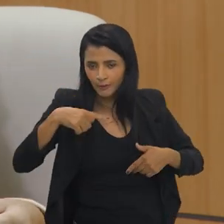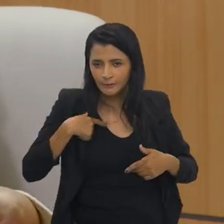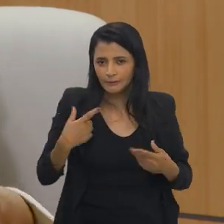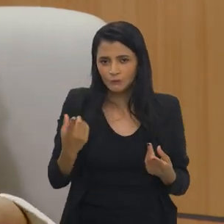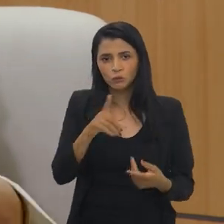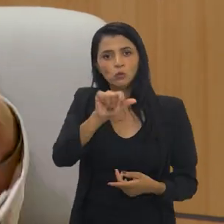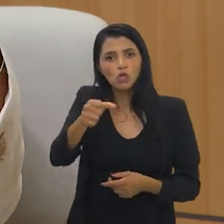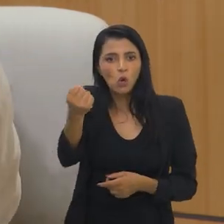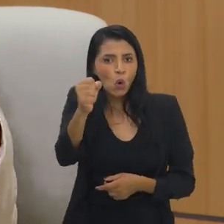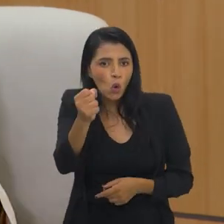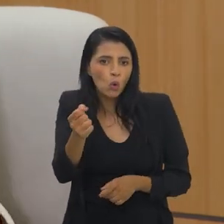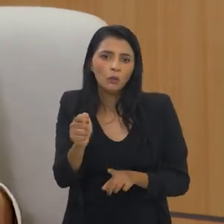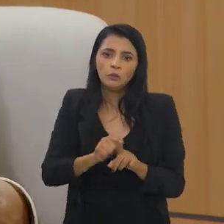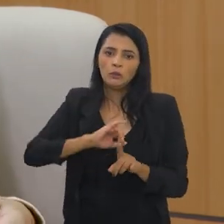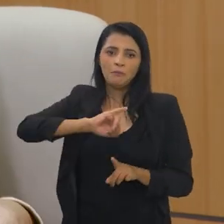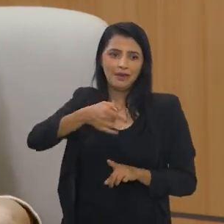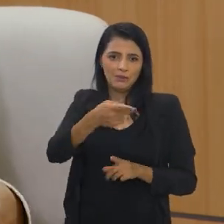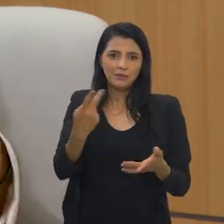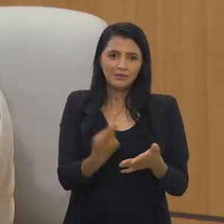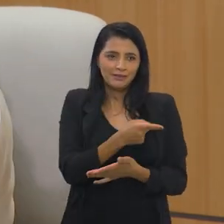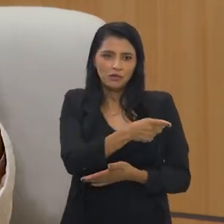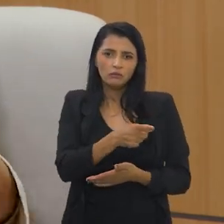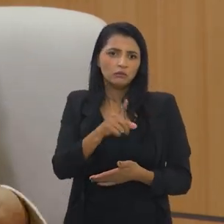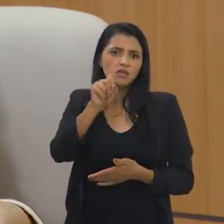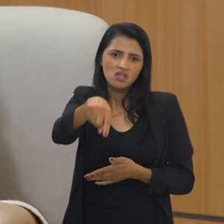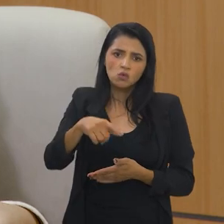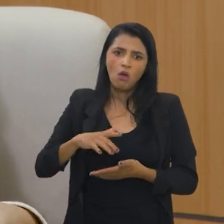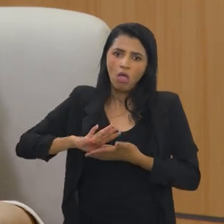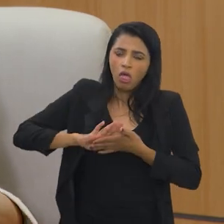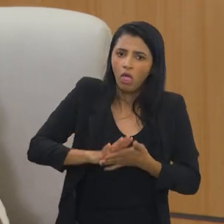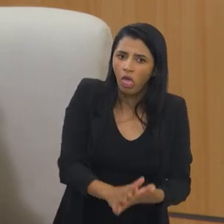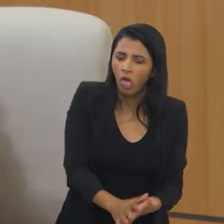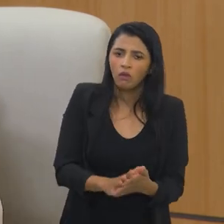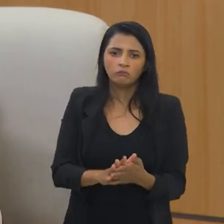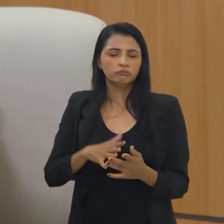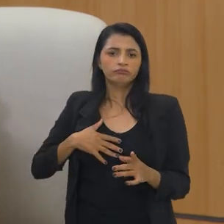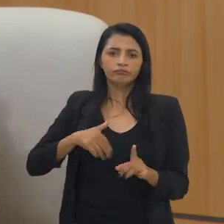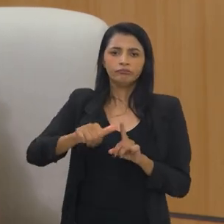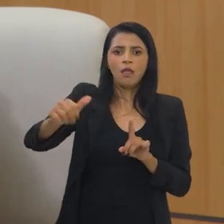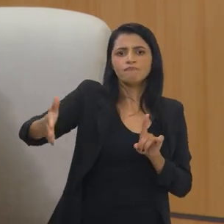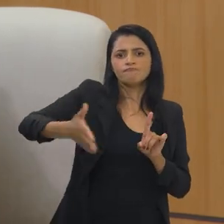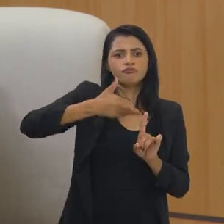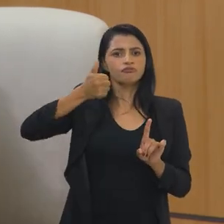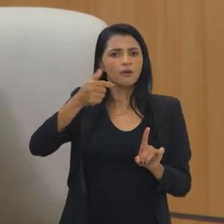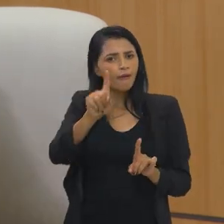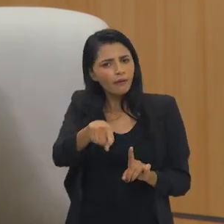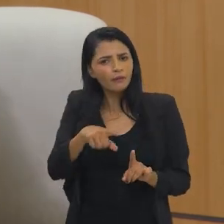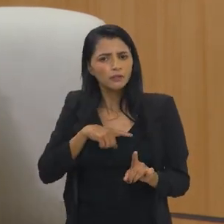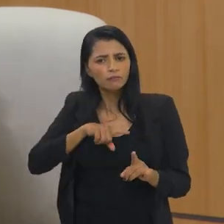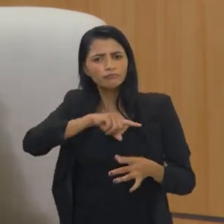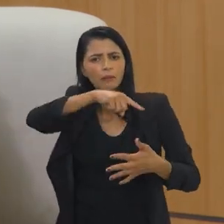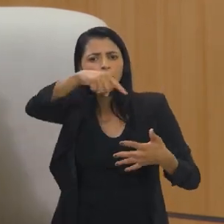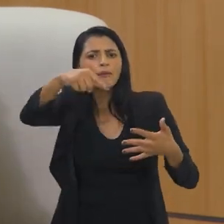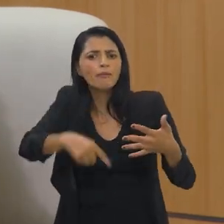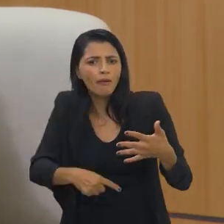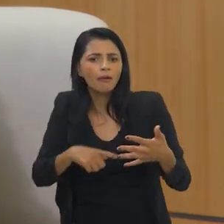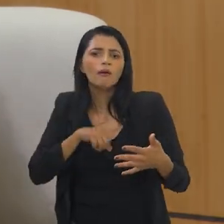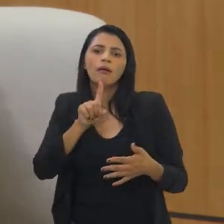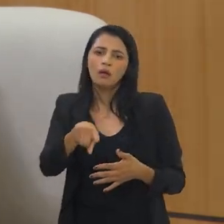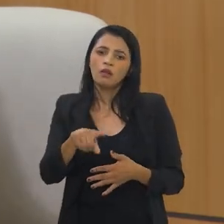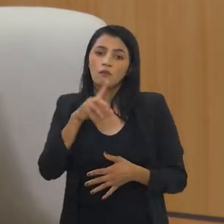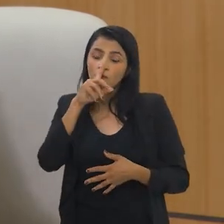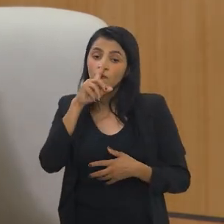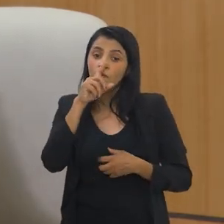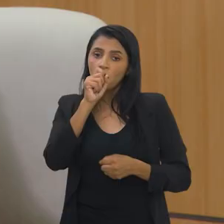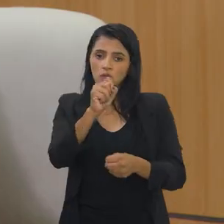né no dia 8 de Março isso é misoginia então esses elementos todos são elementos